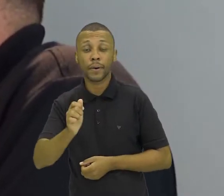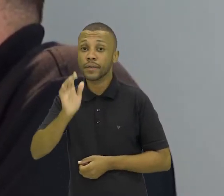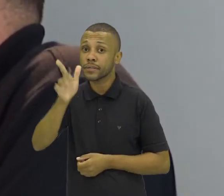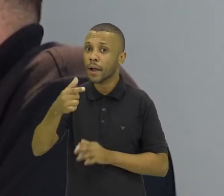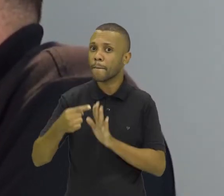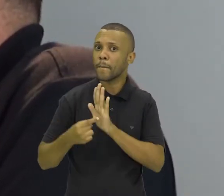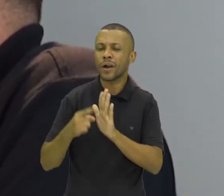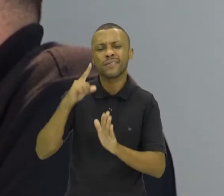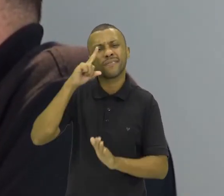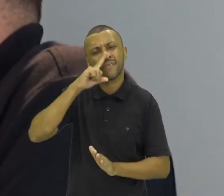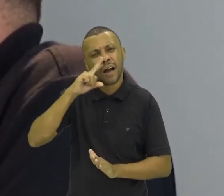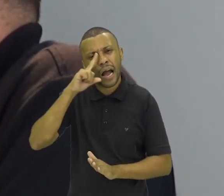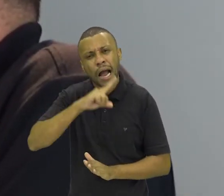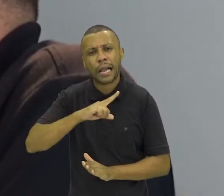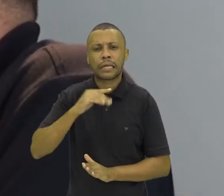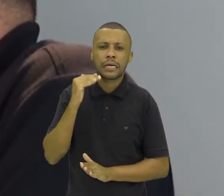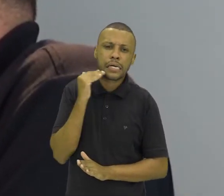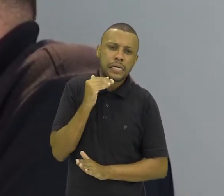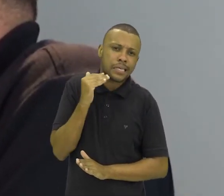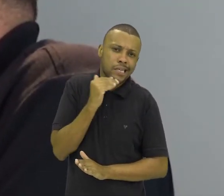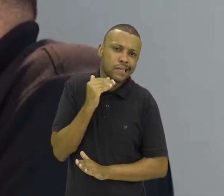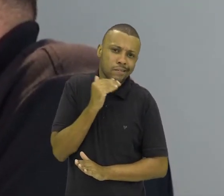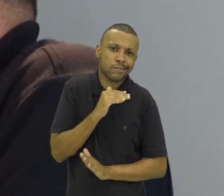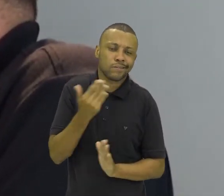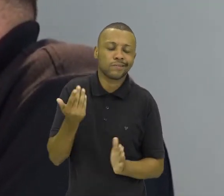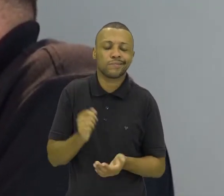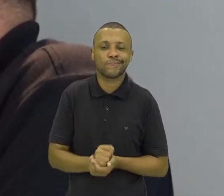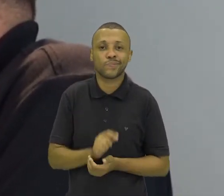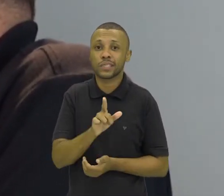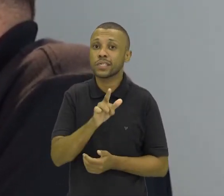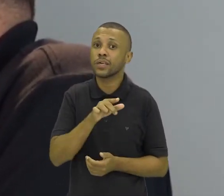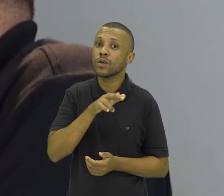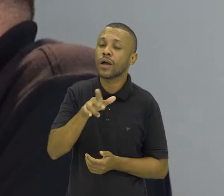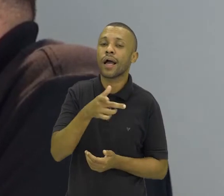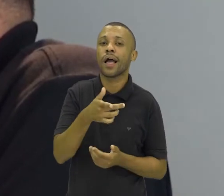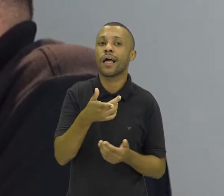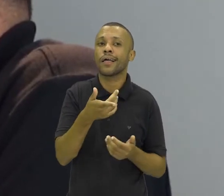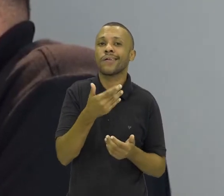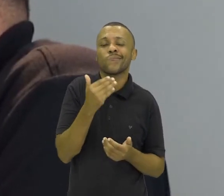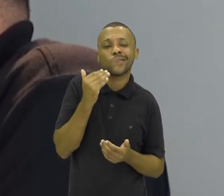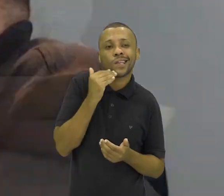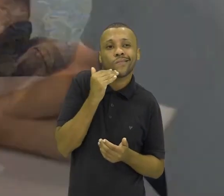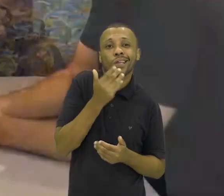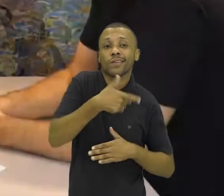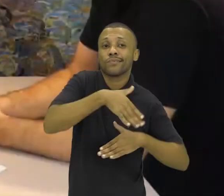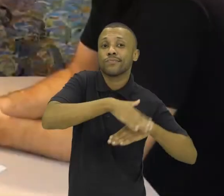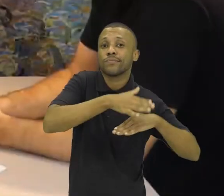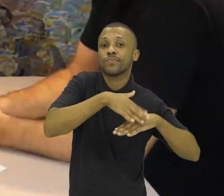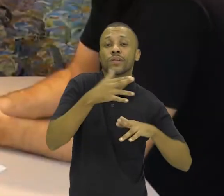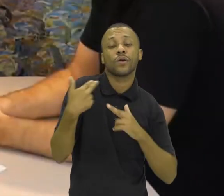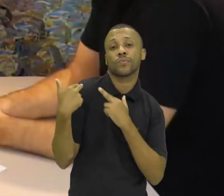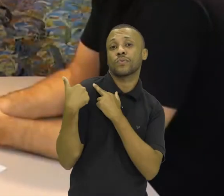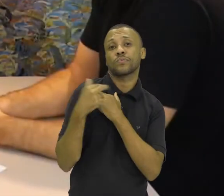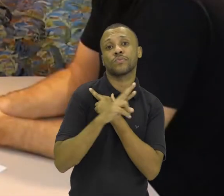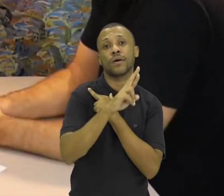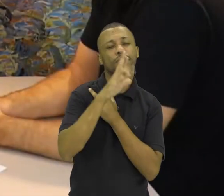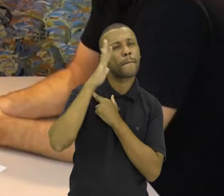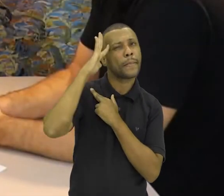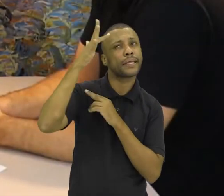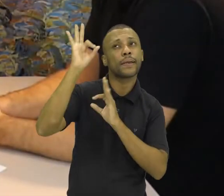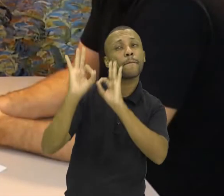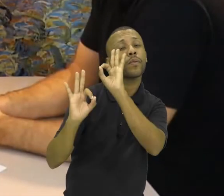apresentam deficiências. Deficiente não é o Bruno, deficiente é quem projeta um lugar que não tem uma rampa. Tem a